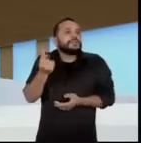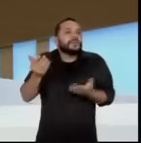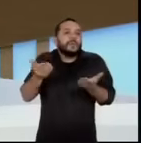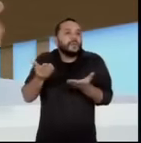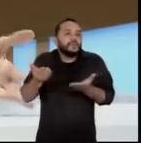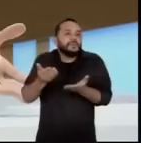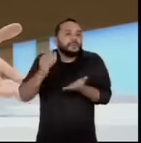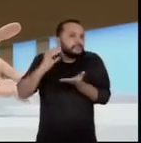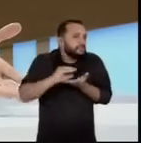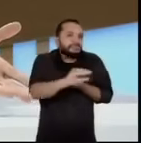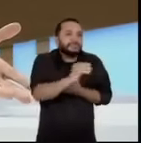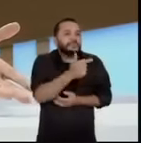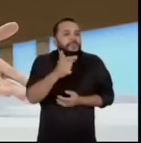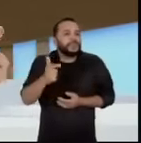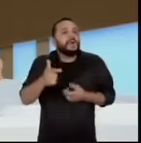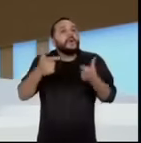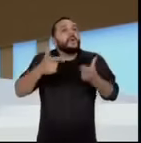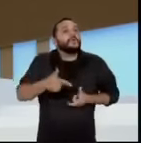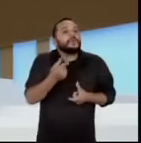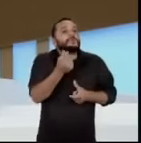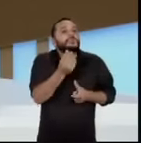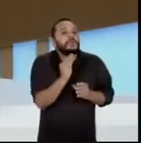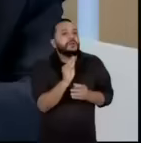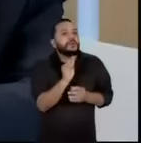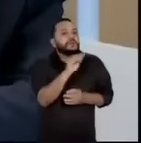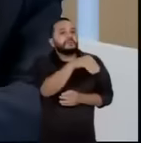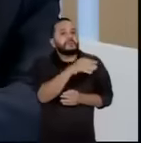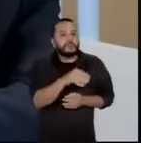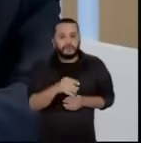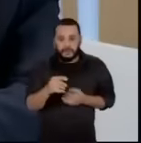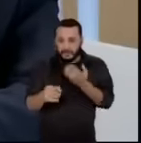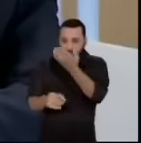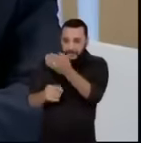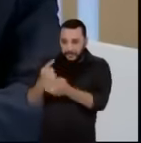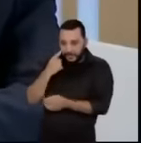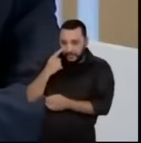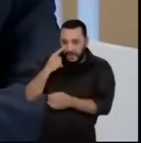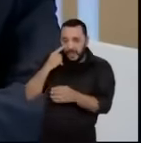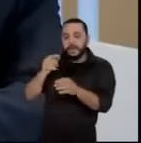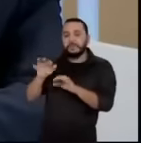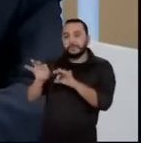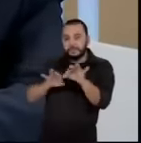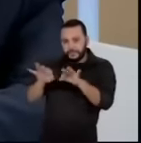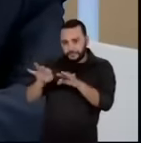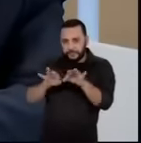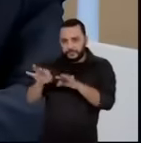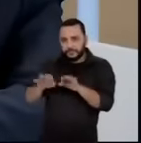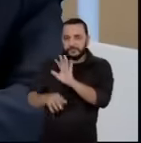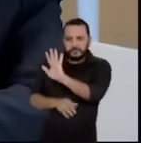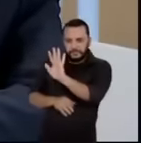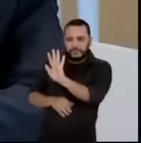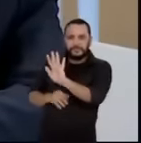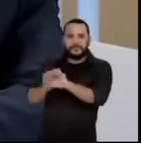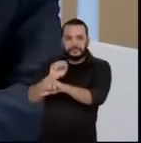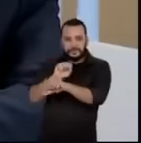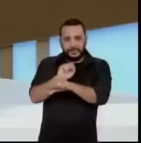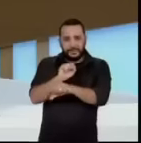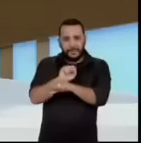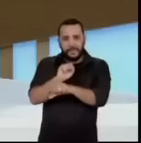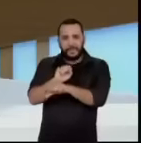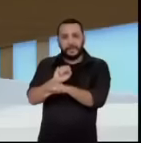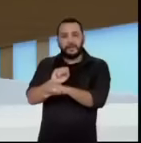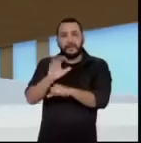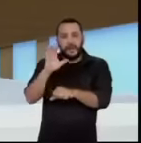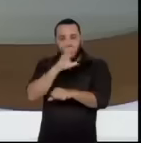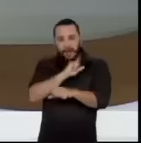existe. Não tem nem onde pôr o dinheiro. O senhor foi ver os projetos em loco, por exemplo? Bruno, deixa eu só colocar um